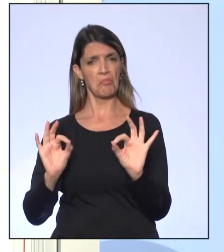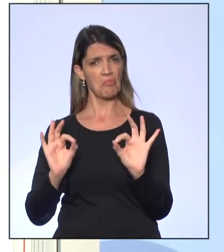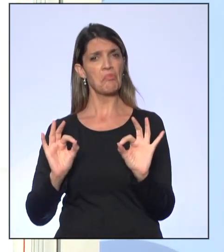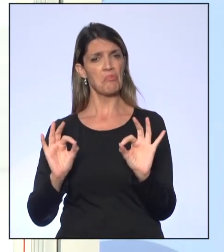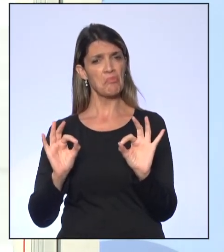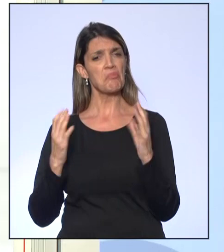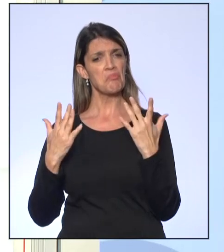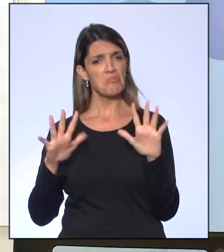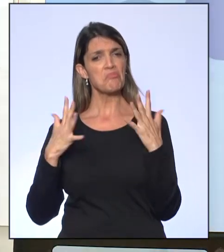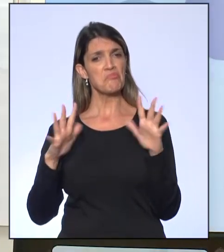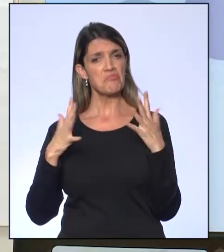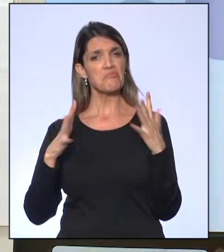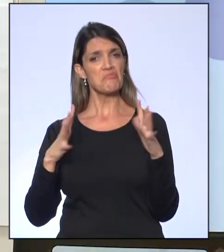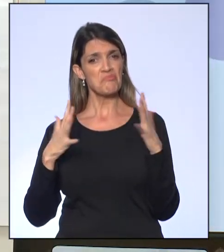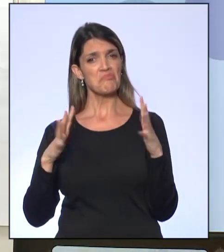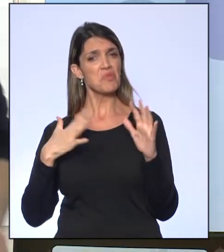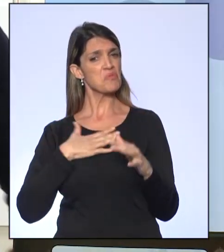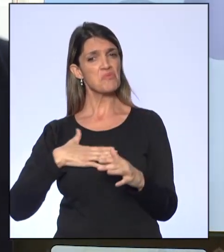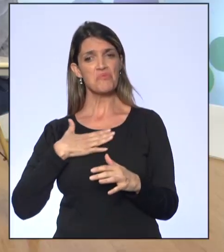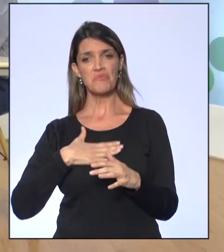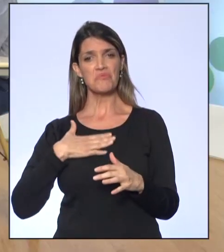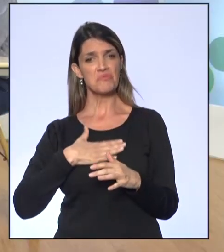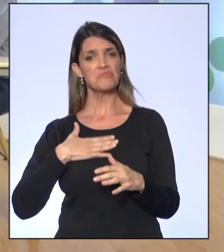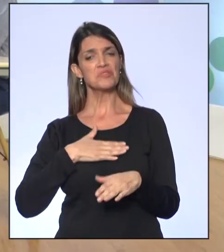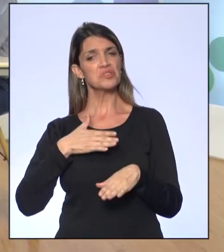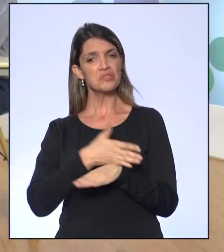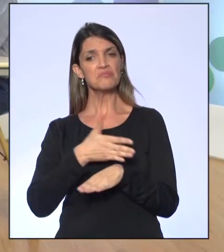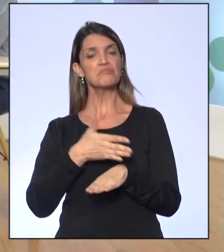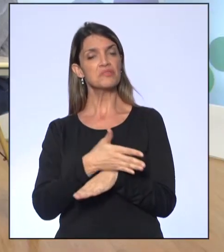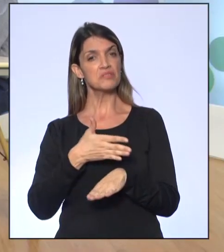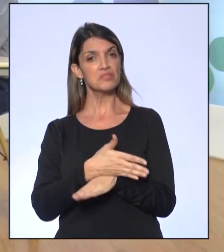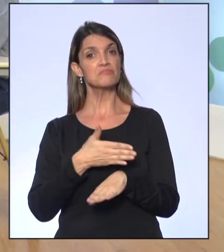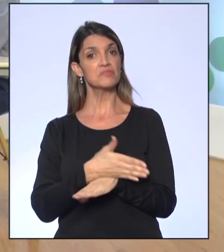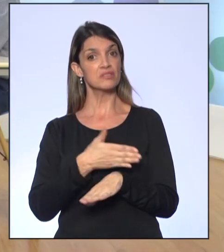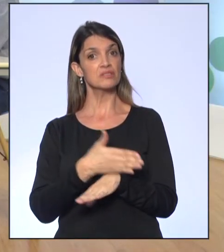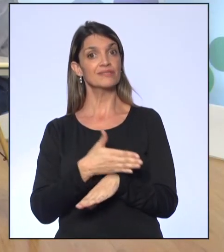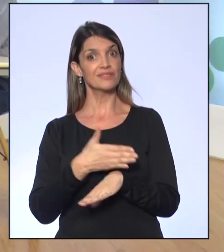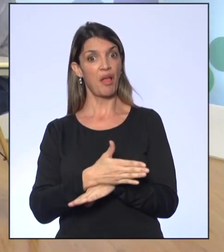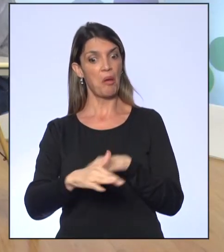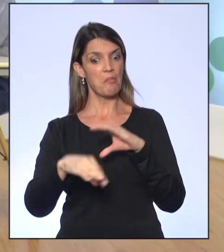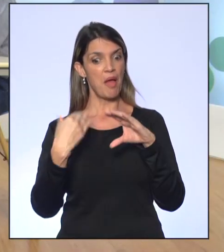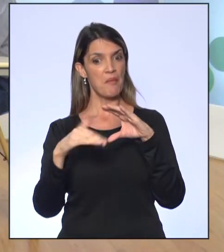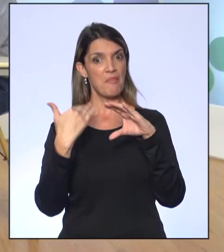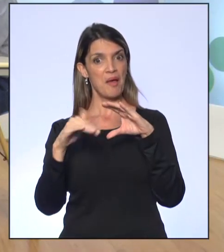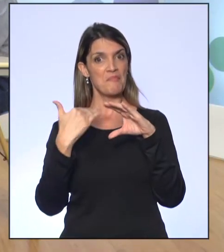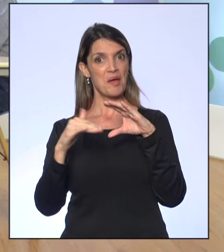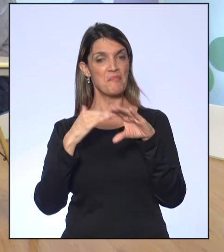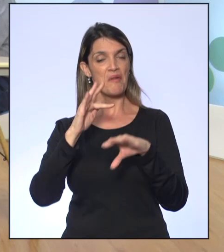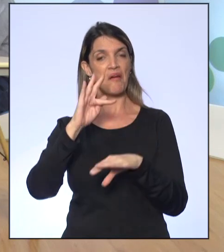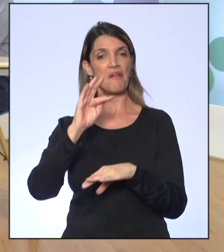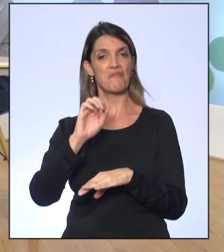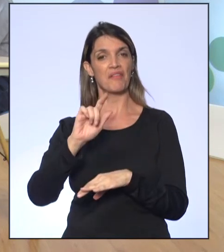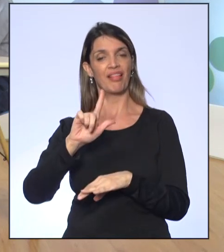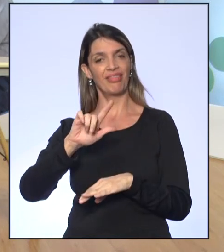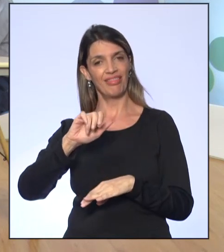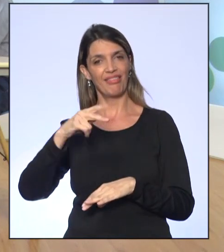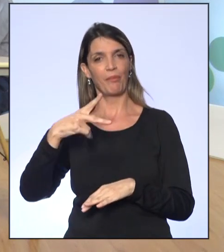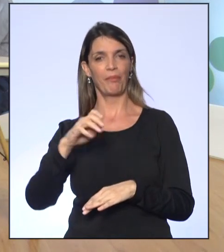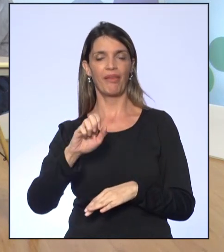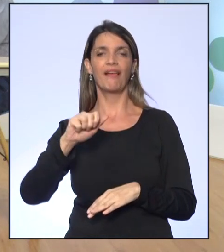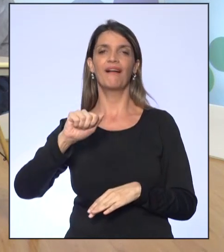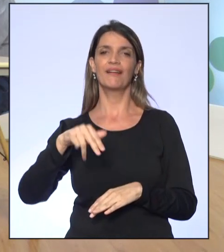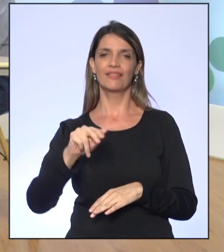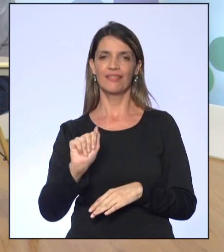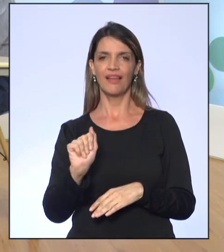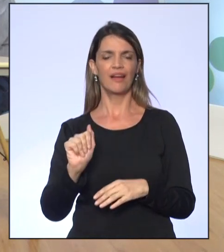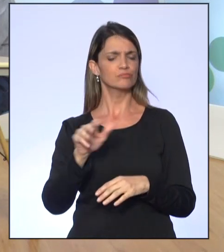aí tá, olha, estou gostando de ver a participação, né, do Felipe, da Ana Carolina, né,